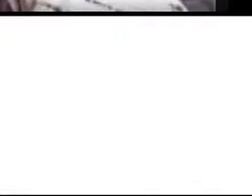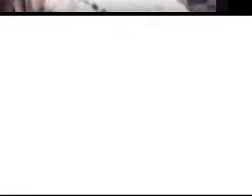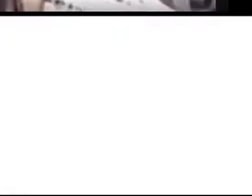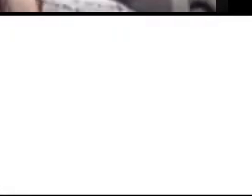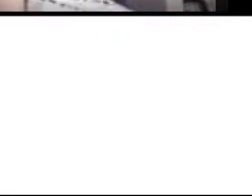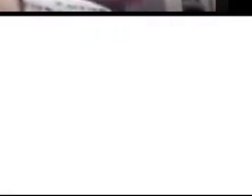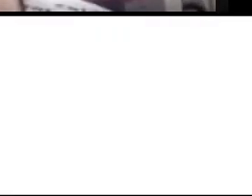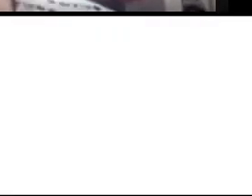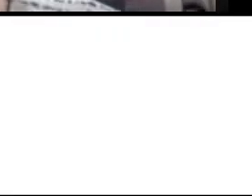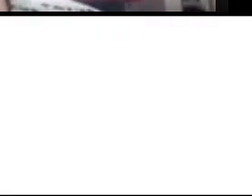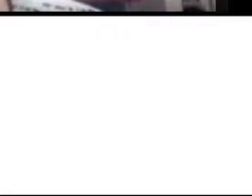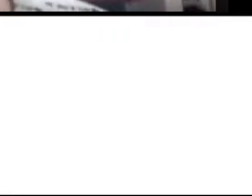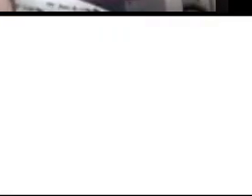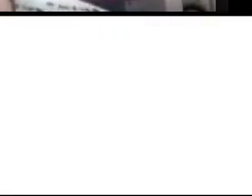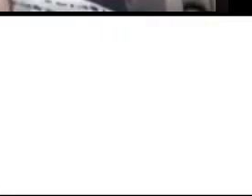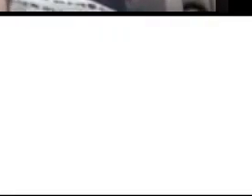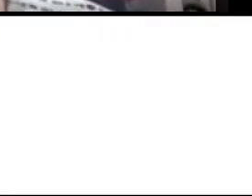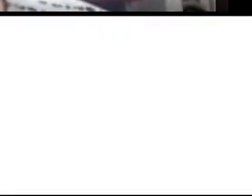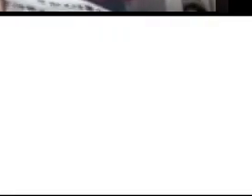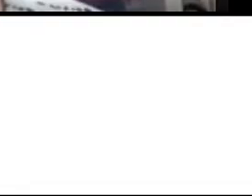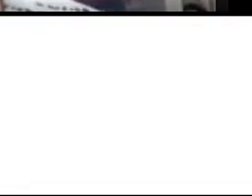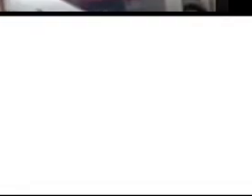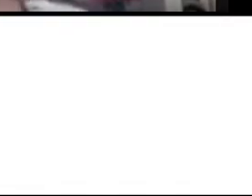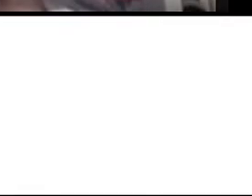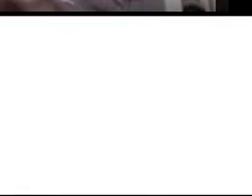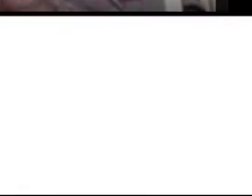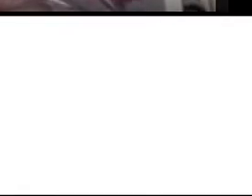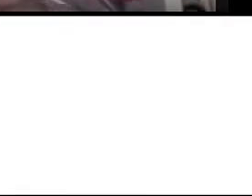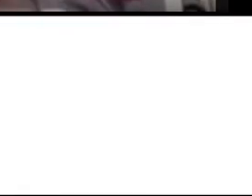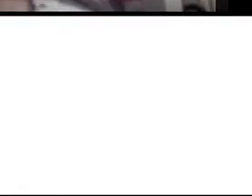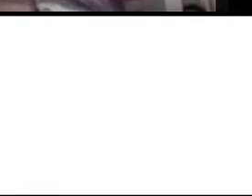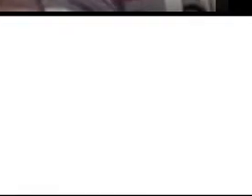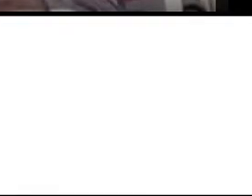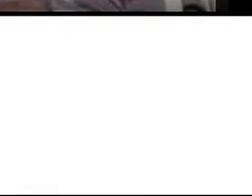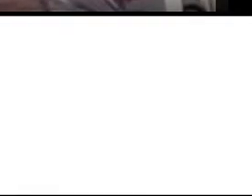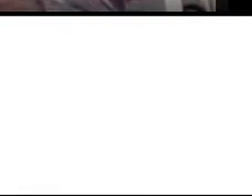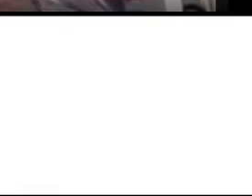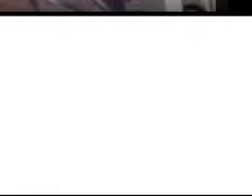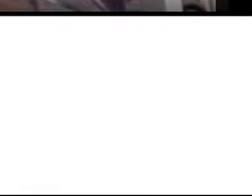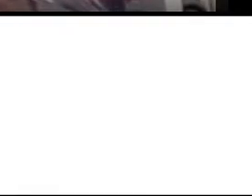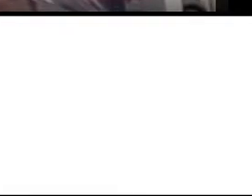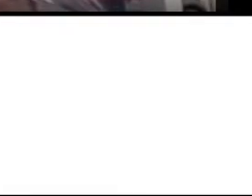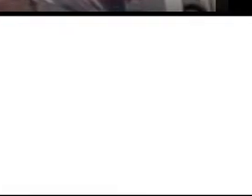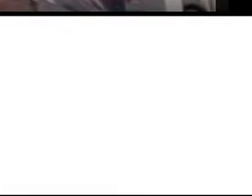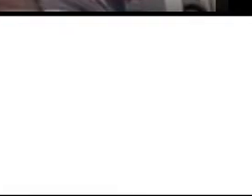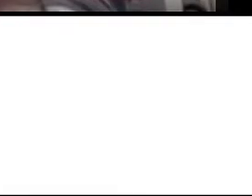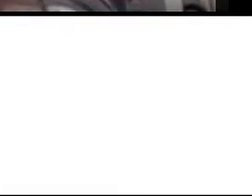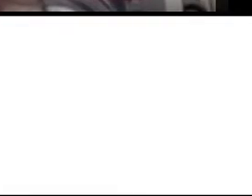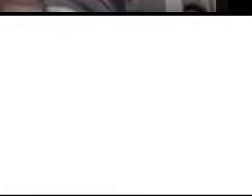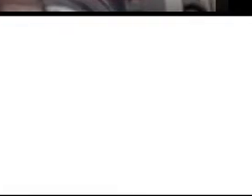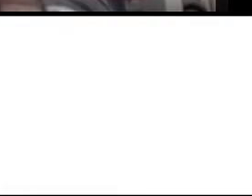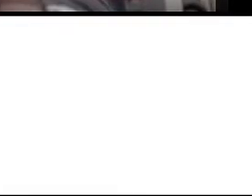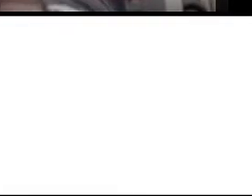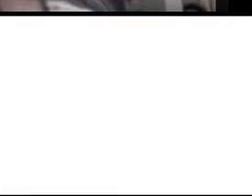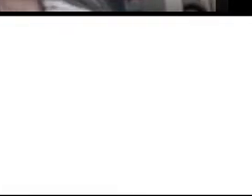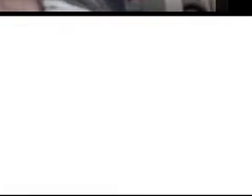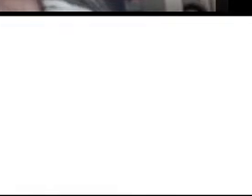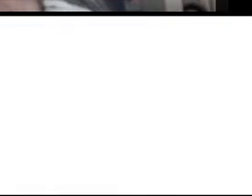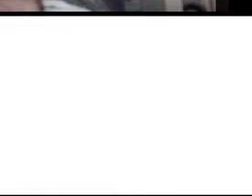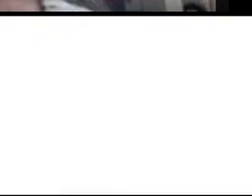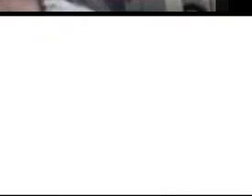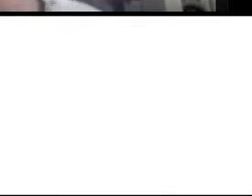interpretações tão díspares das próprias evidências, e as evidências, como eu digo, estão sendo usadas a serviço do mal, né?